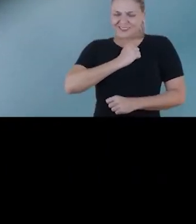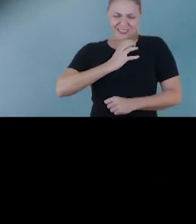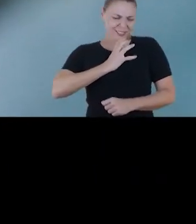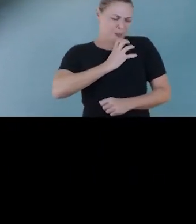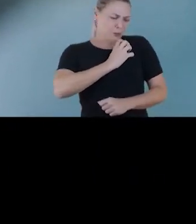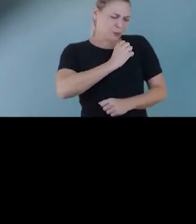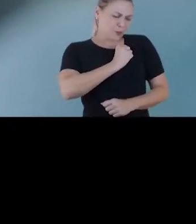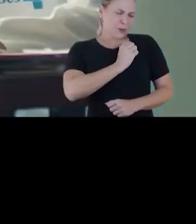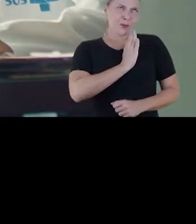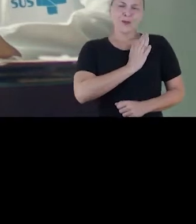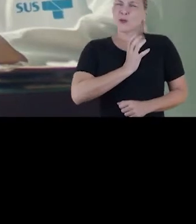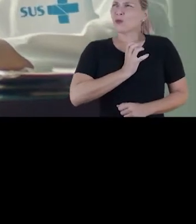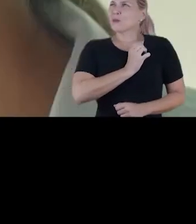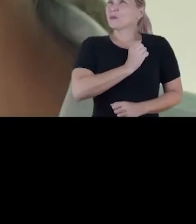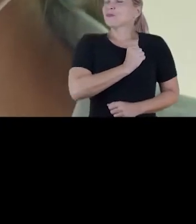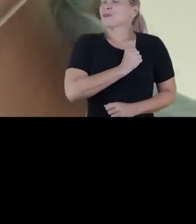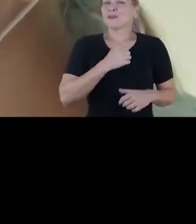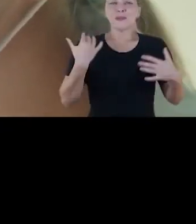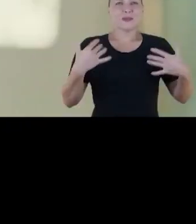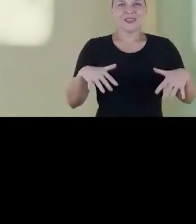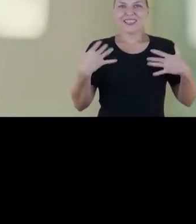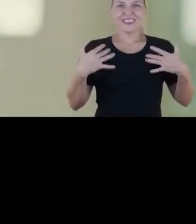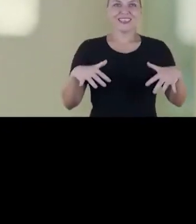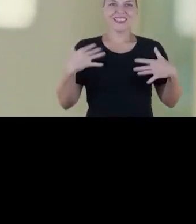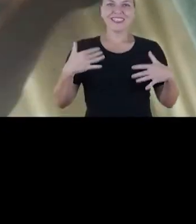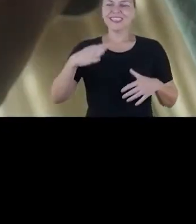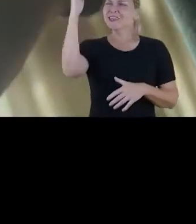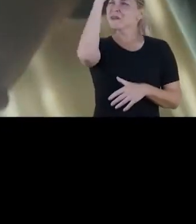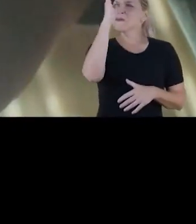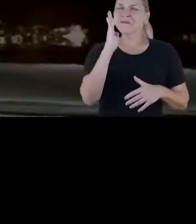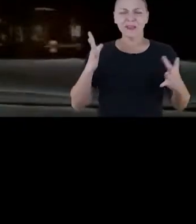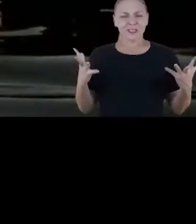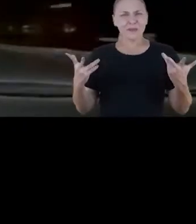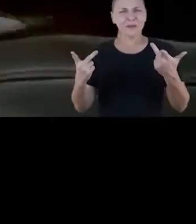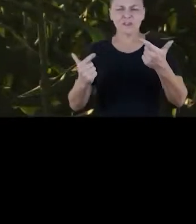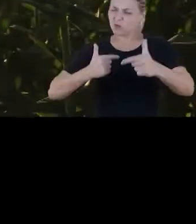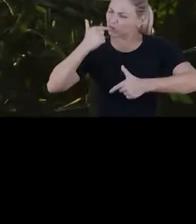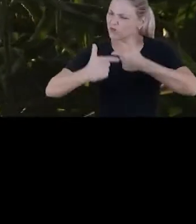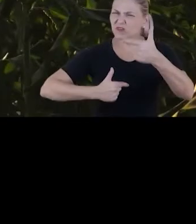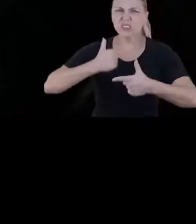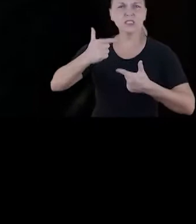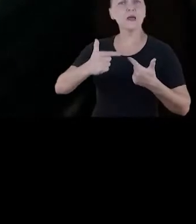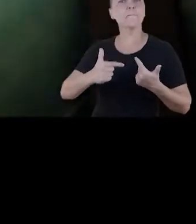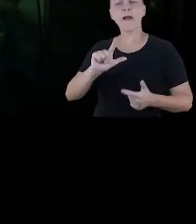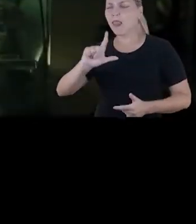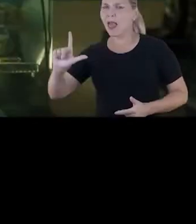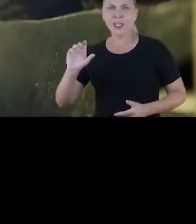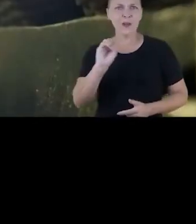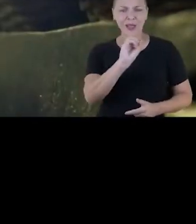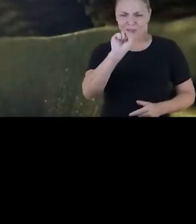que aperta vez em quando o coração. Um Brasil inteiro trabalhando